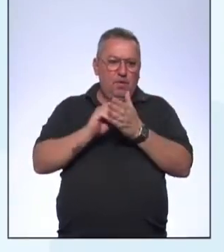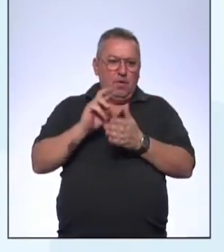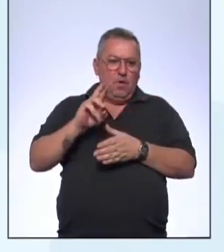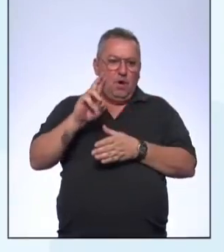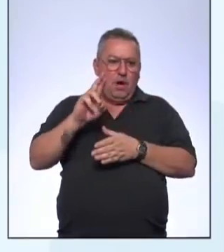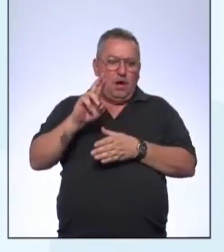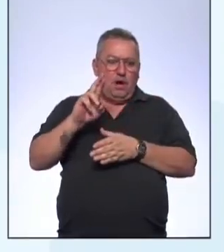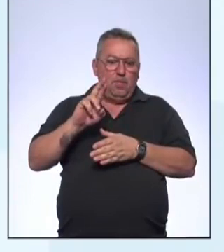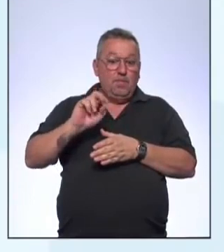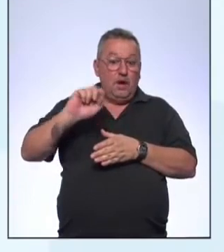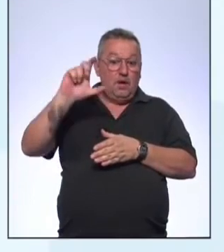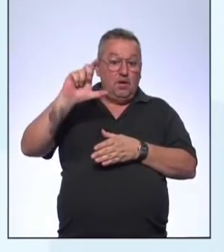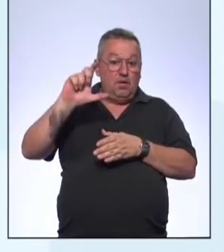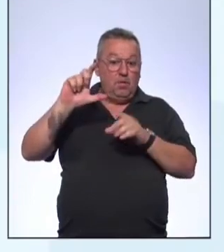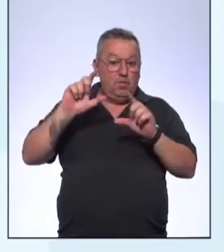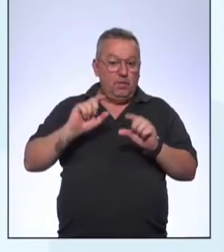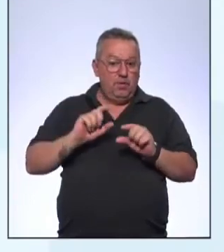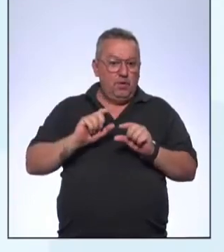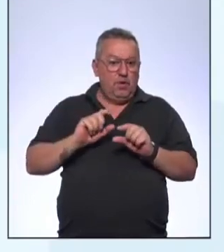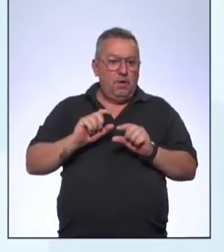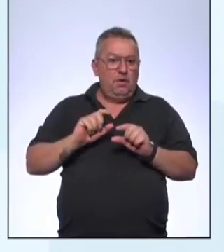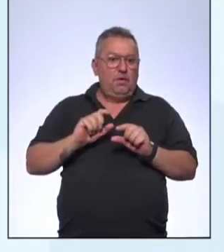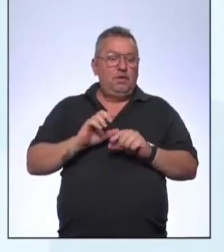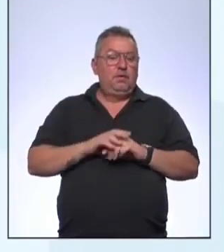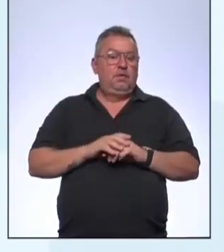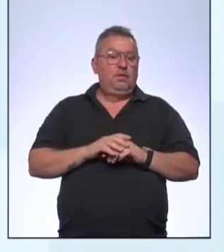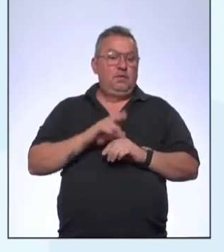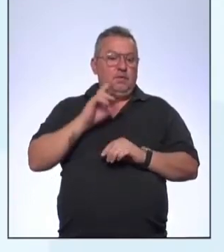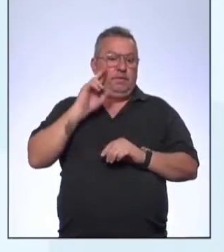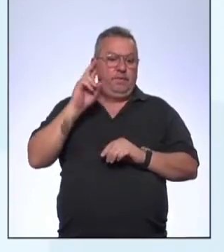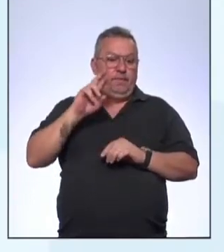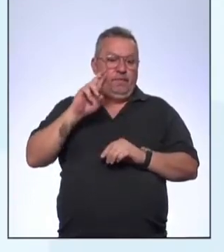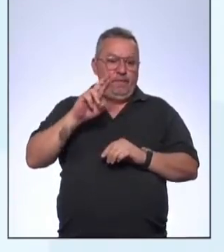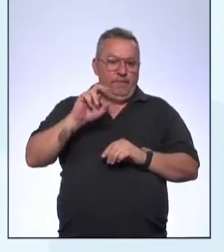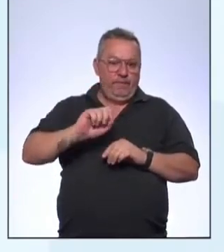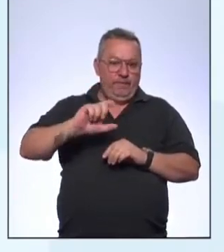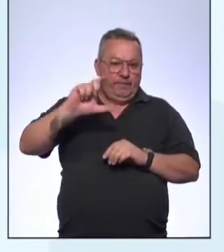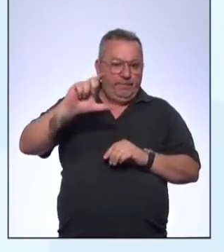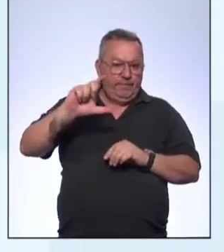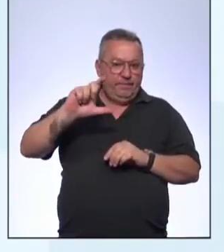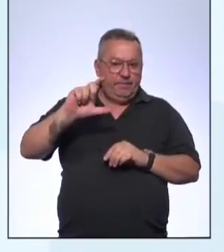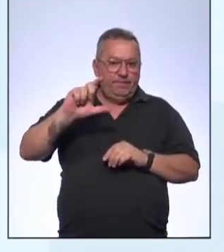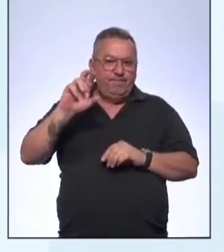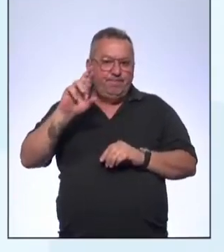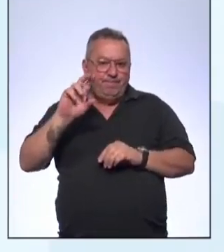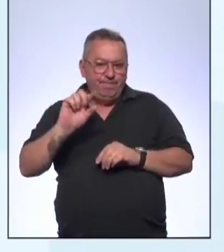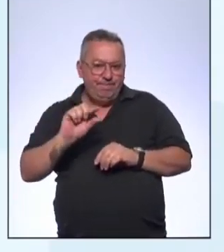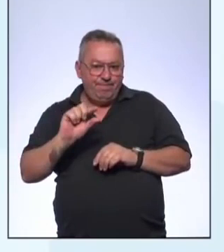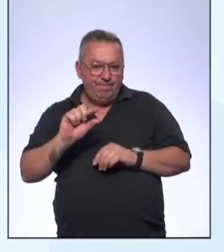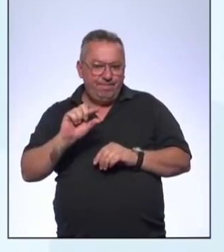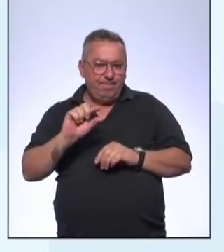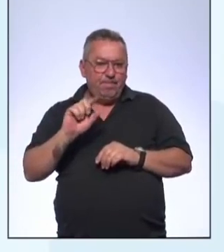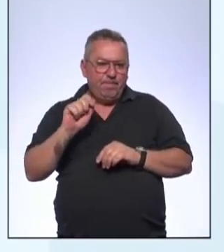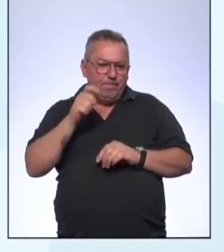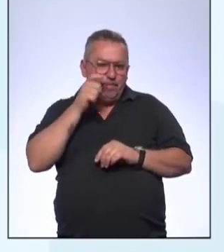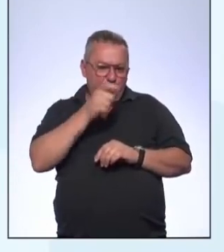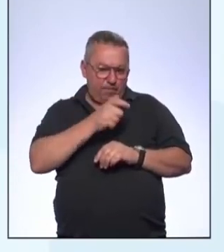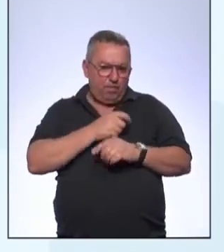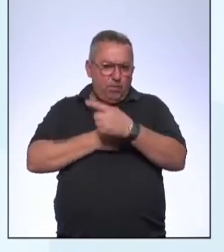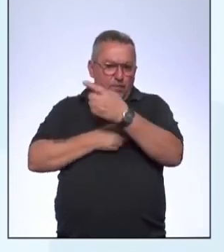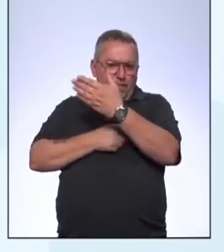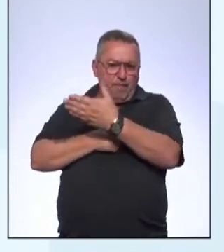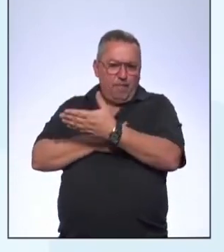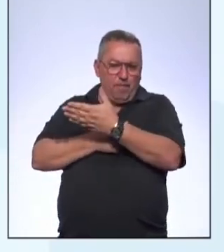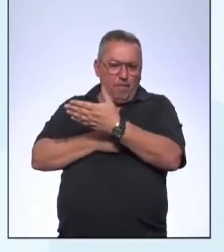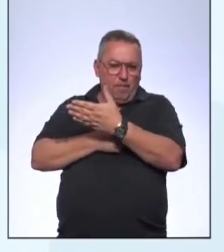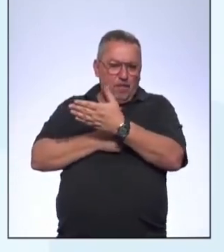maiúsculo e um R minúsculo, um maior do que o outro, né? Então, o R maior que o R menor ali, que nós podemos observar.